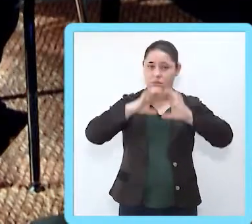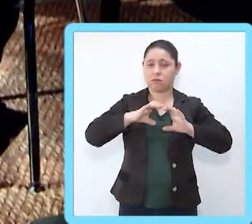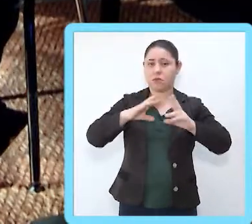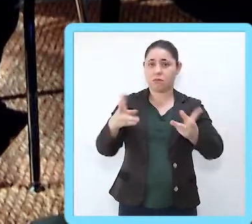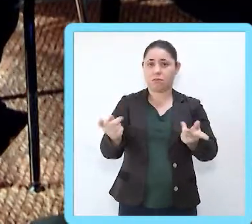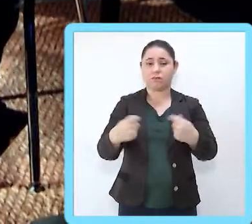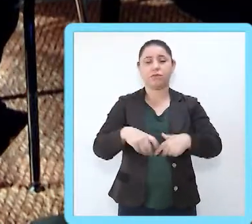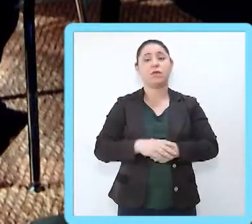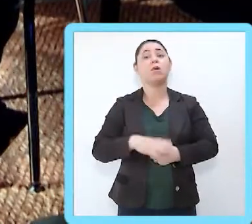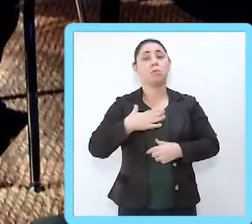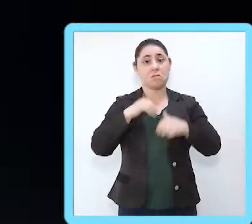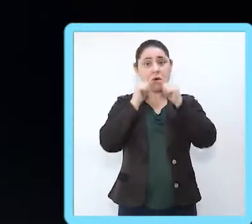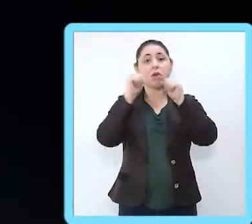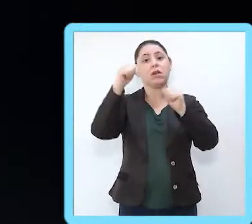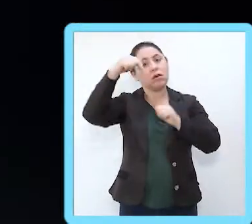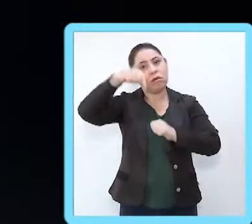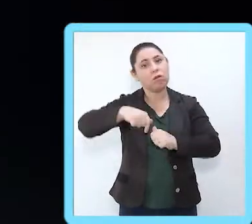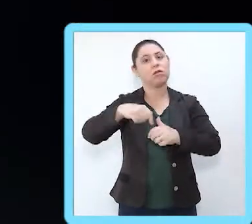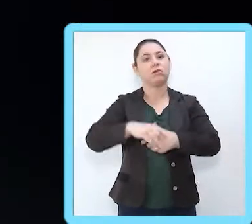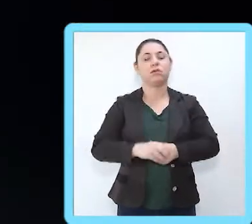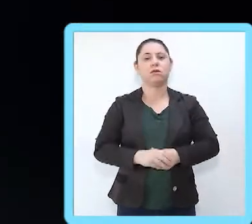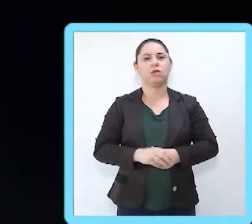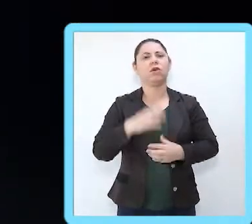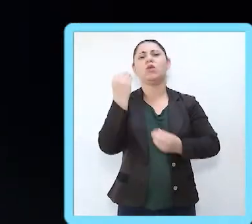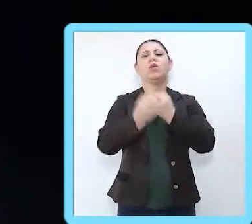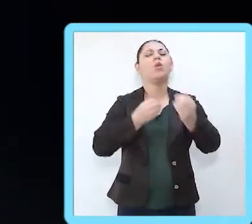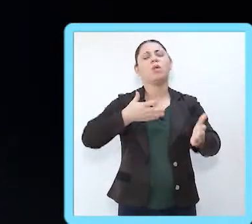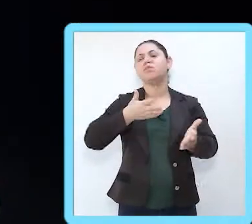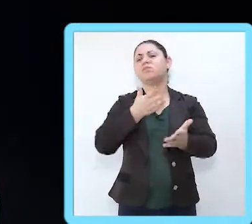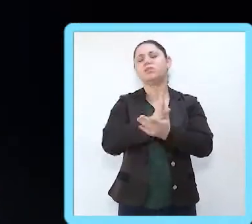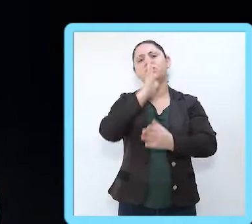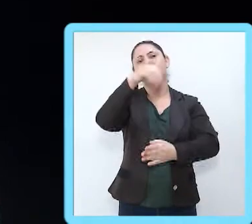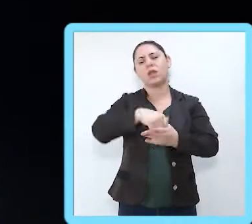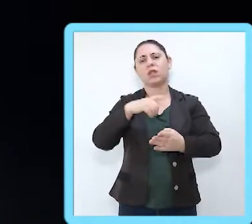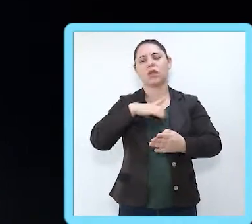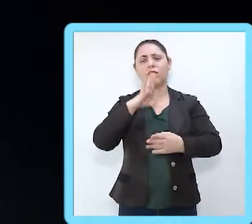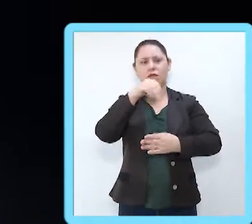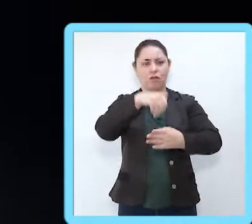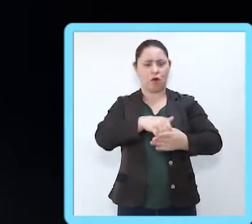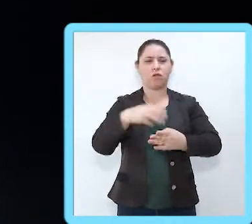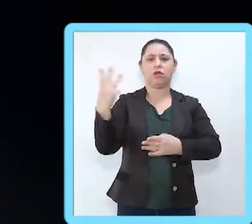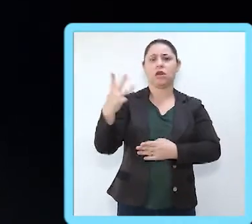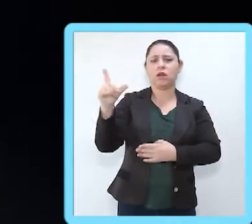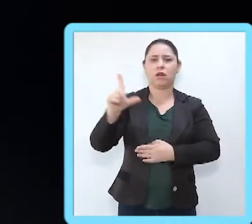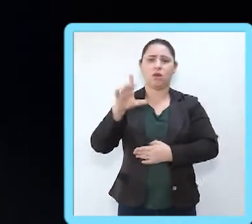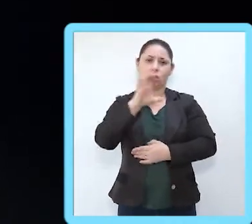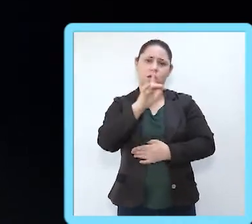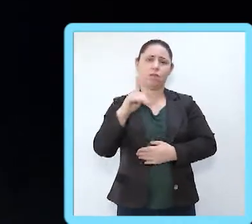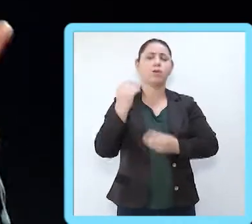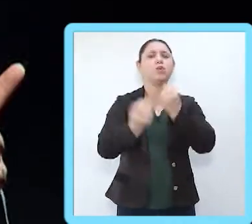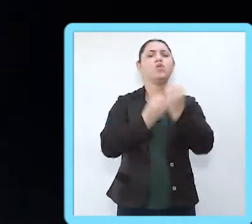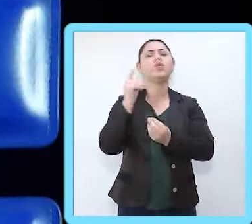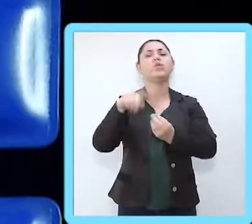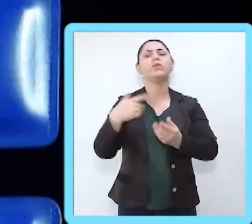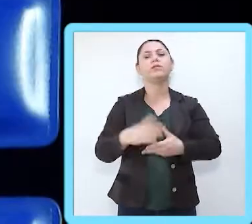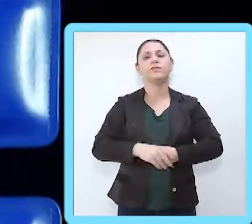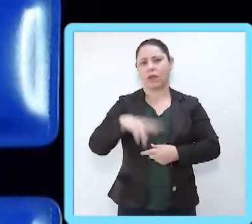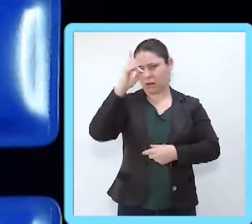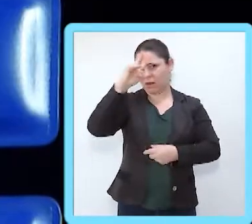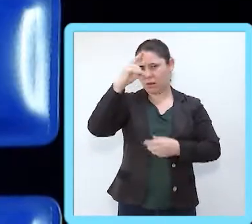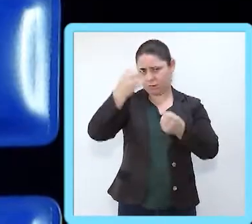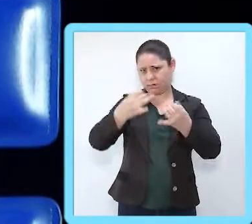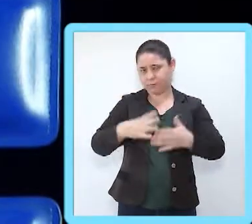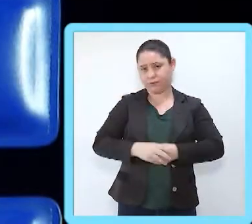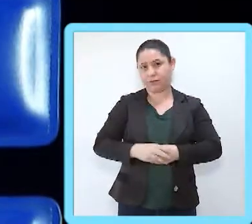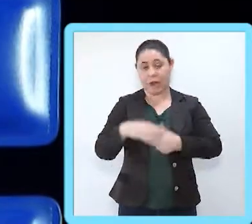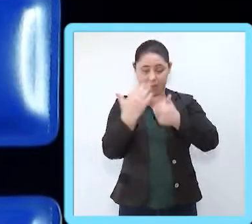meu assessor de gabinete. E como é que o senhor elegeu? O senhor teve voto em Três Lagoas, Campo Grande também? Como é que foi essa? O senhor lembra mais ou menos? A minha base era Três Lagoas.